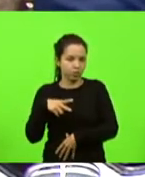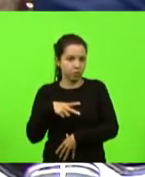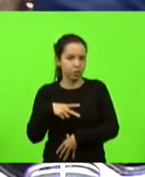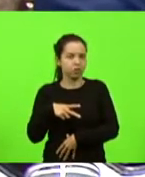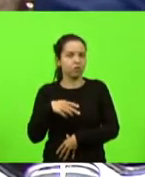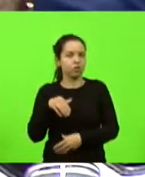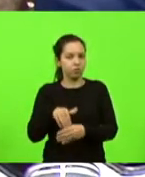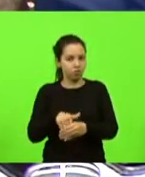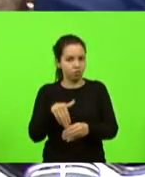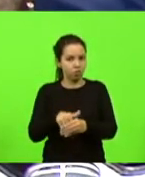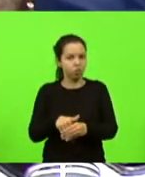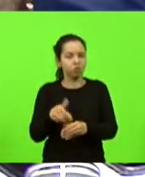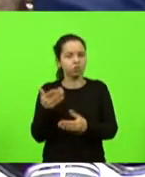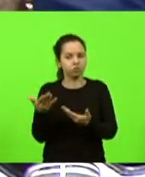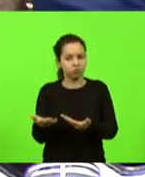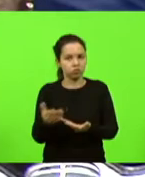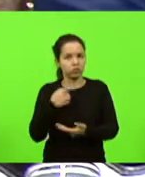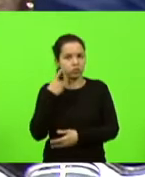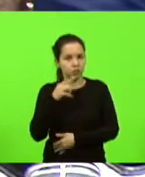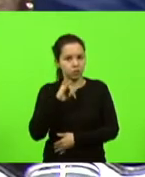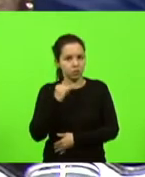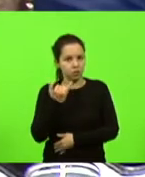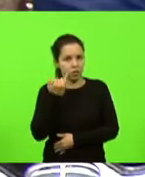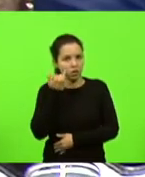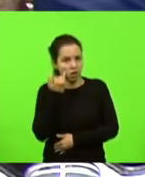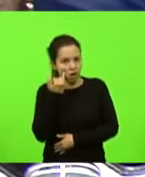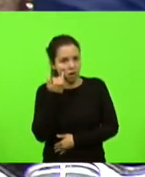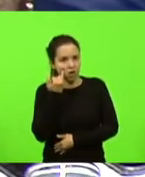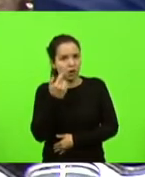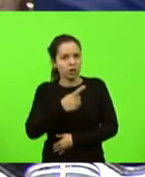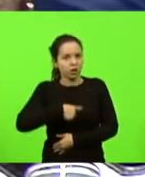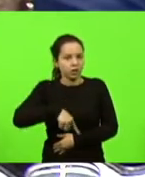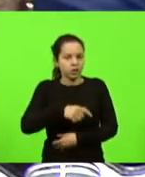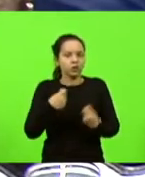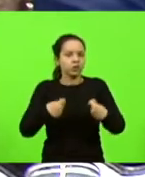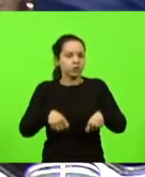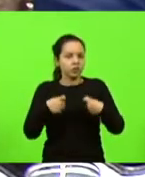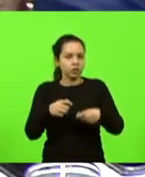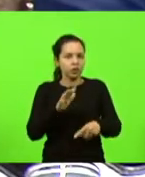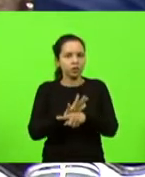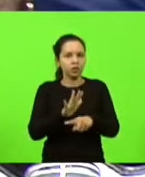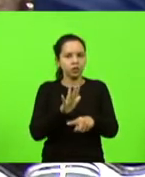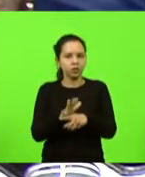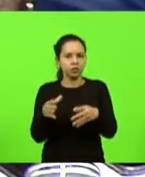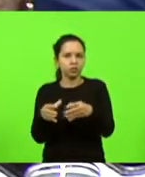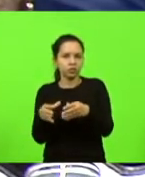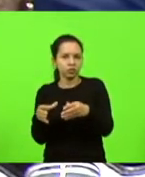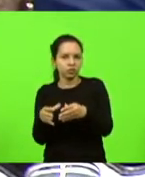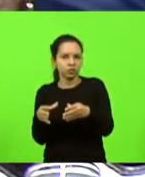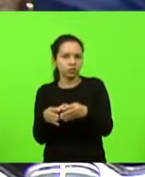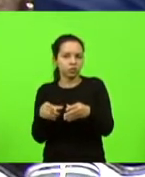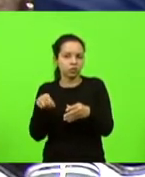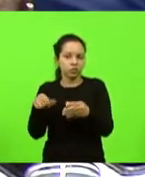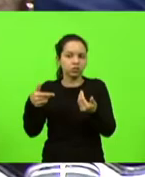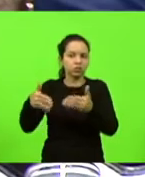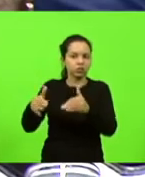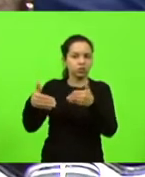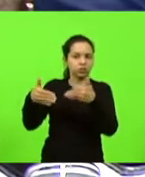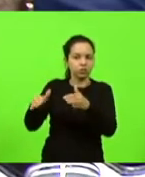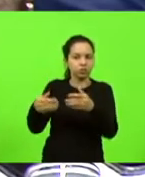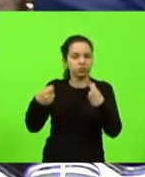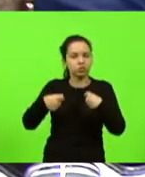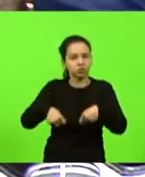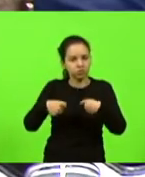senhor, deputado Gessé. Eu voto com o senhor, sim. Nós temos que ajudar esse setor que está às mínguas e que merece,